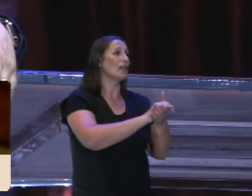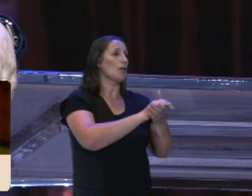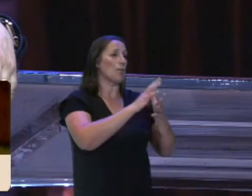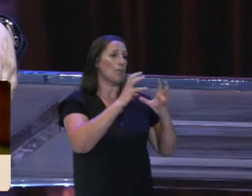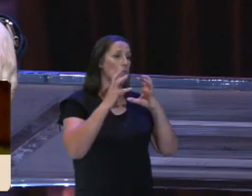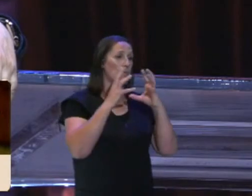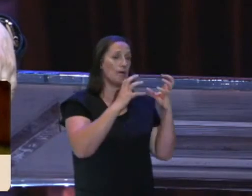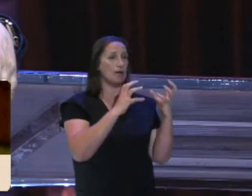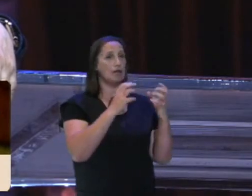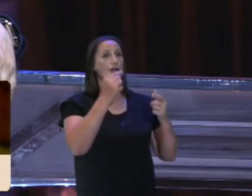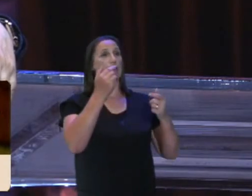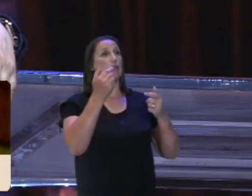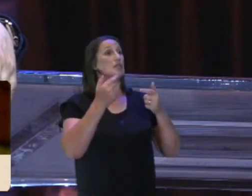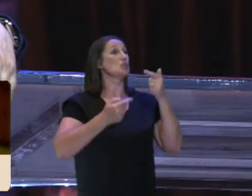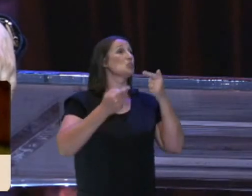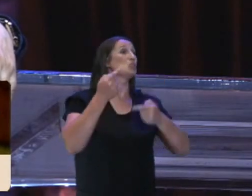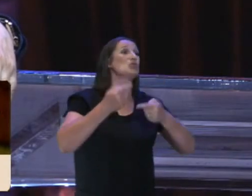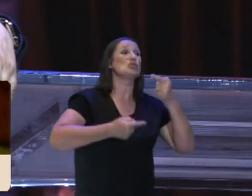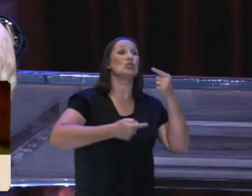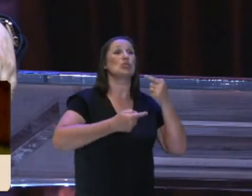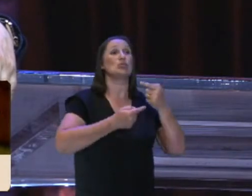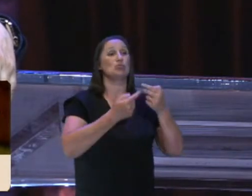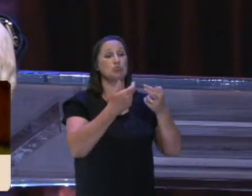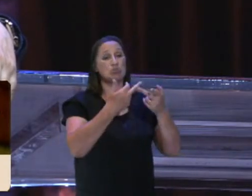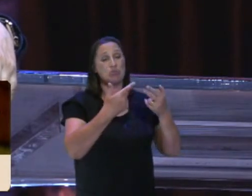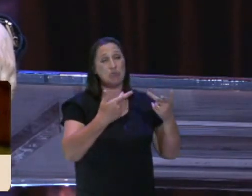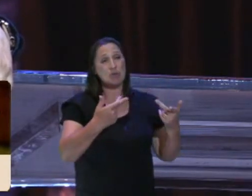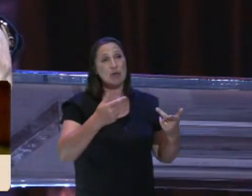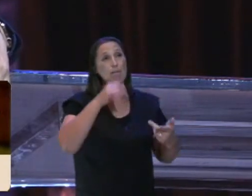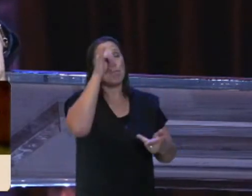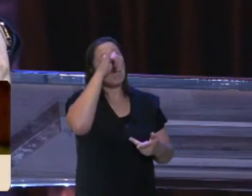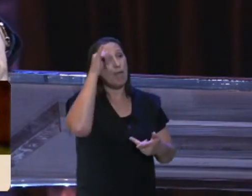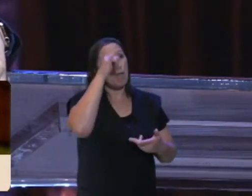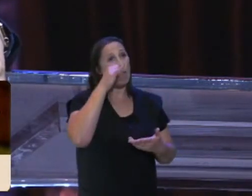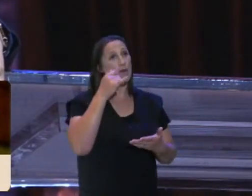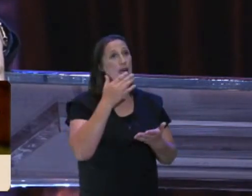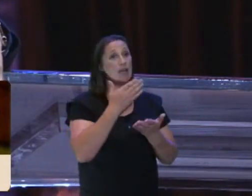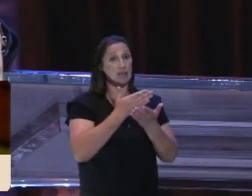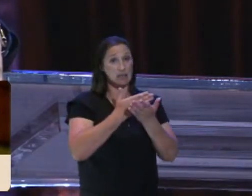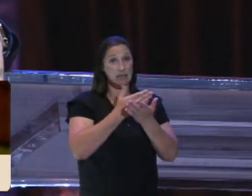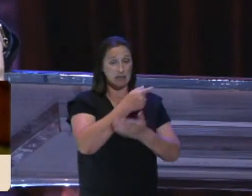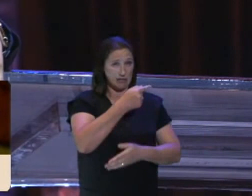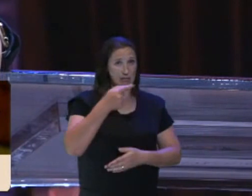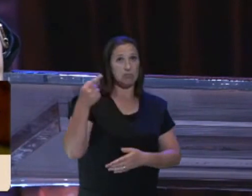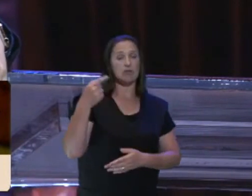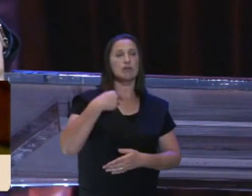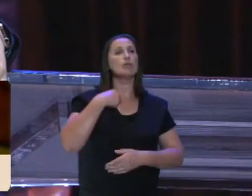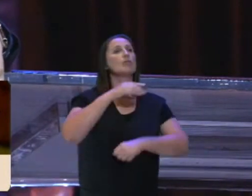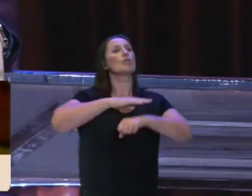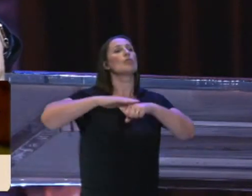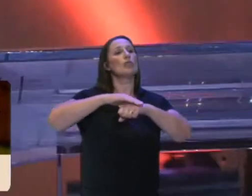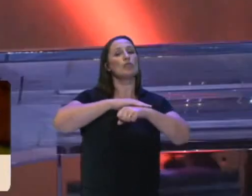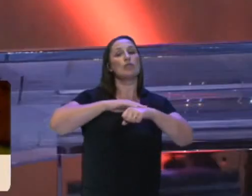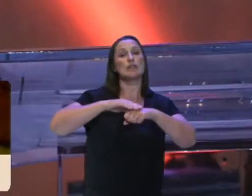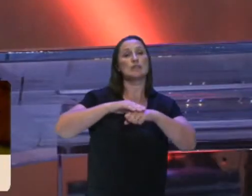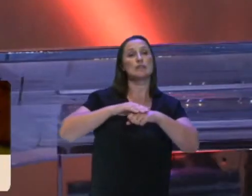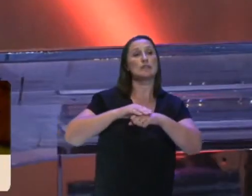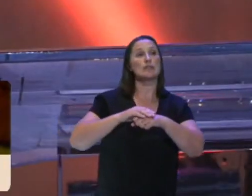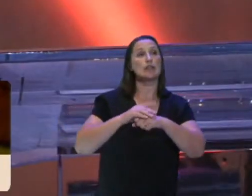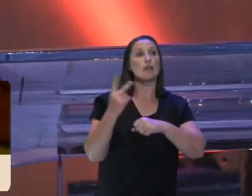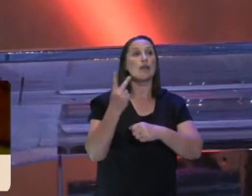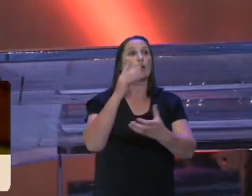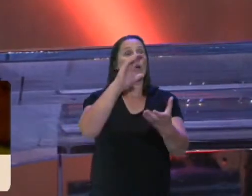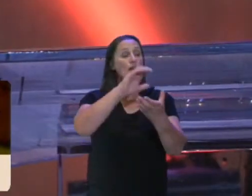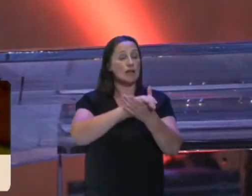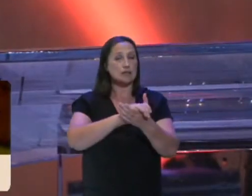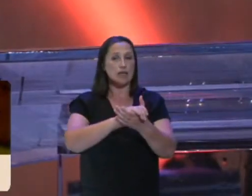e às vezes brigando por coisa boba. Essa semana conversei com um casal, eles mesmos dando risada, falando assim: a